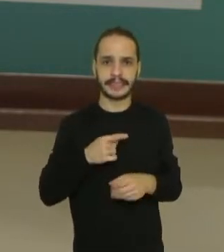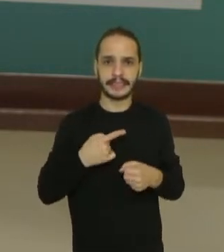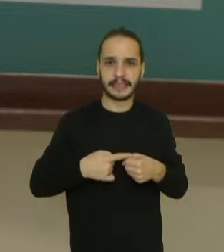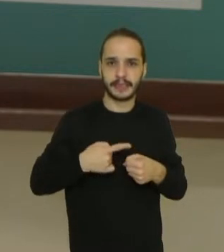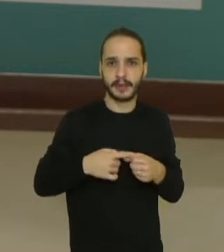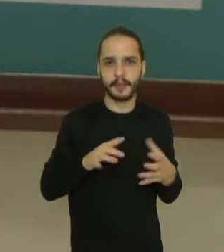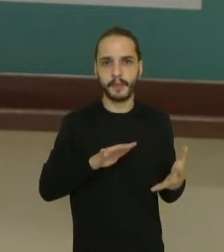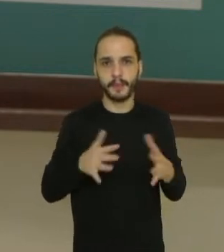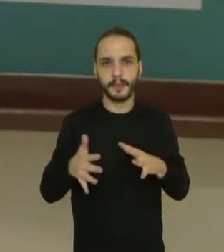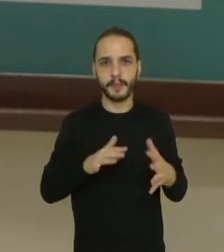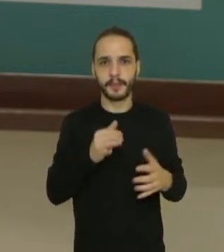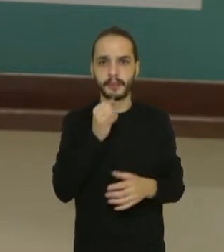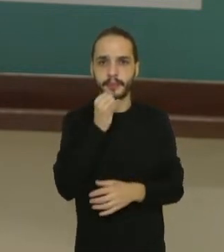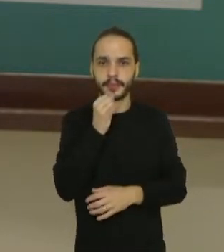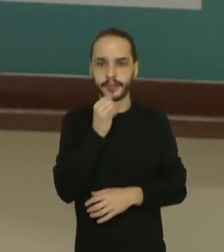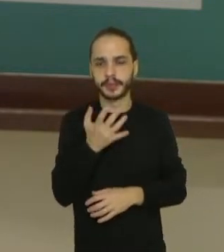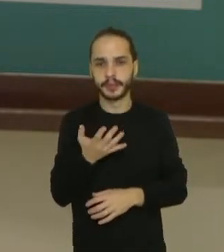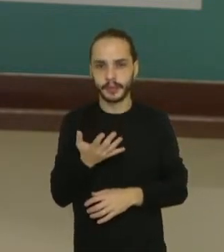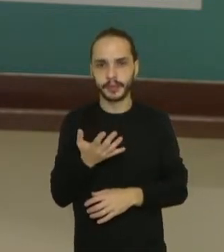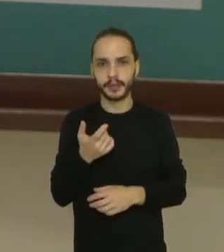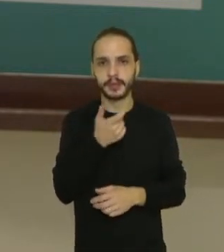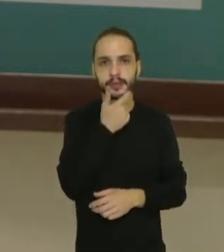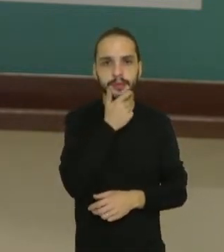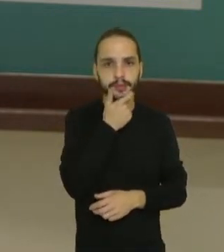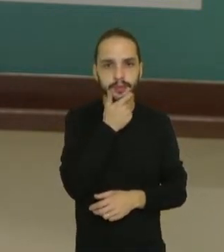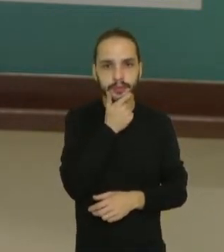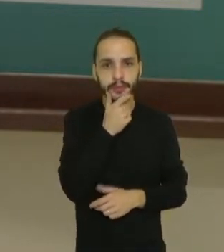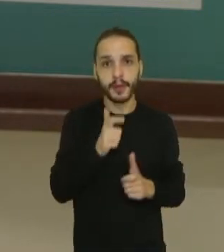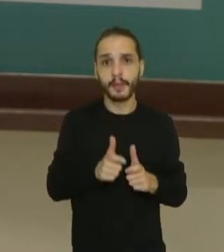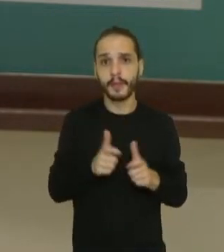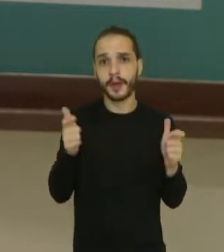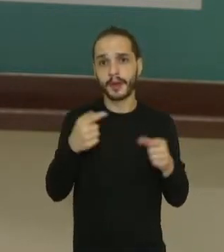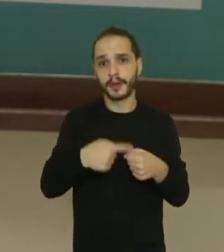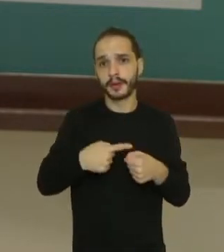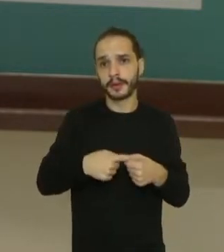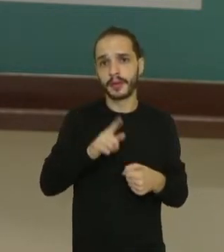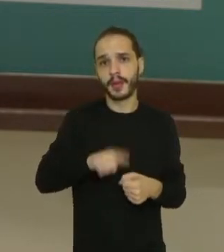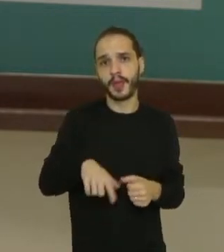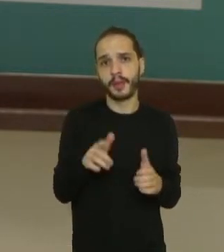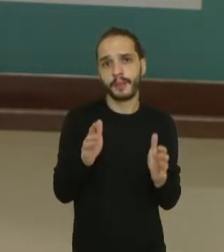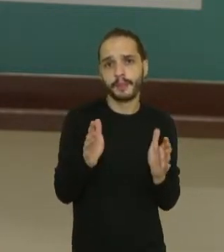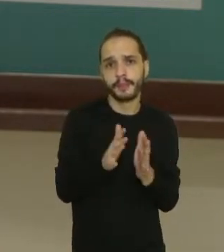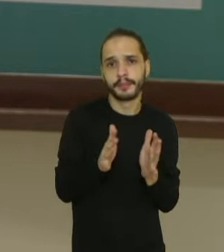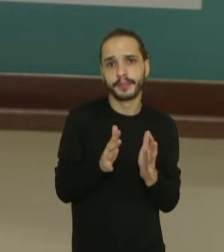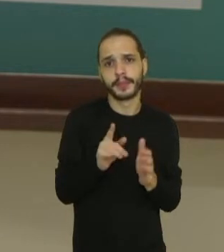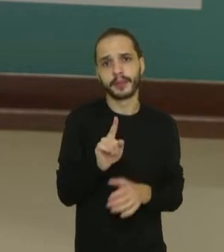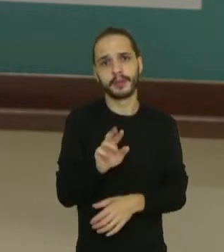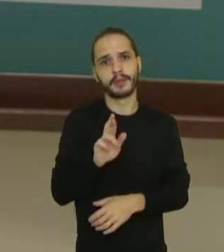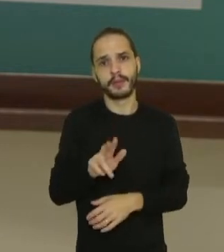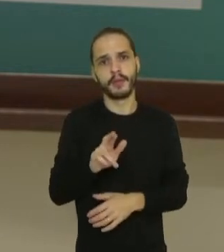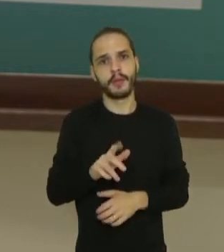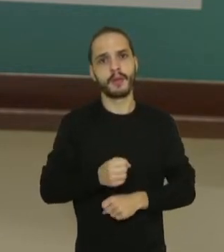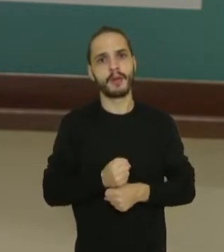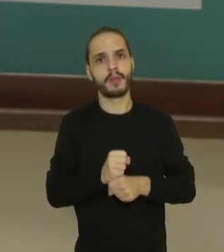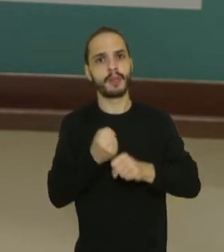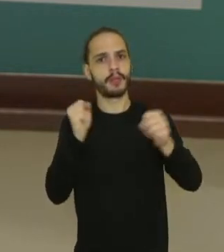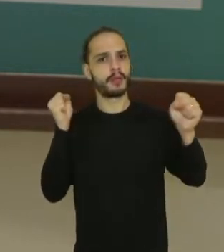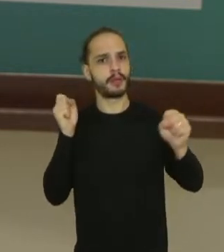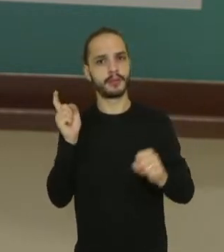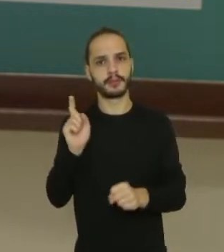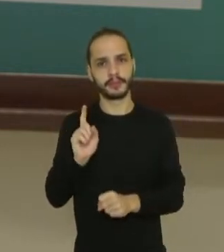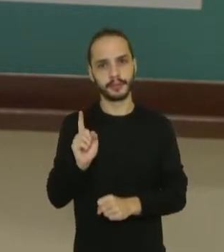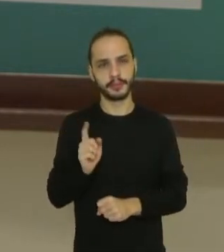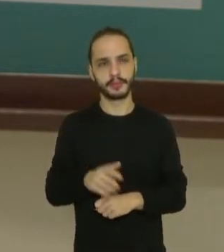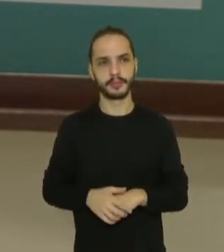Como, por exemplo, o Reino Unido, a maioria são pequenas e médias cidades, não são cidades enormes como